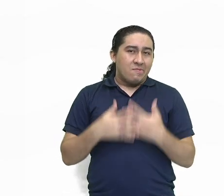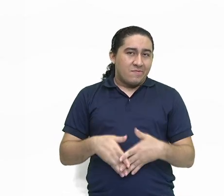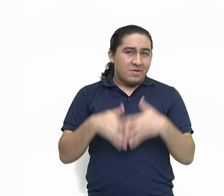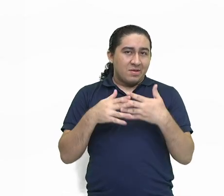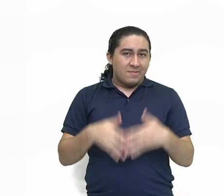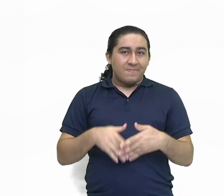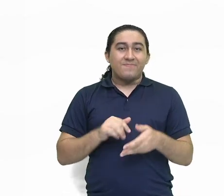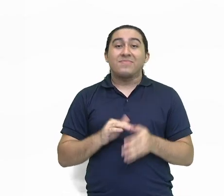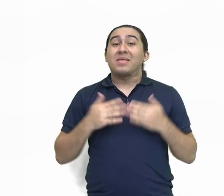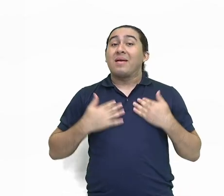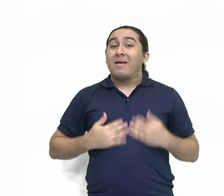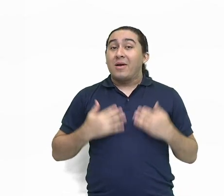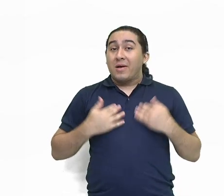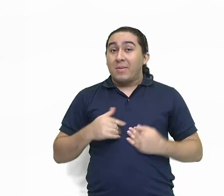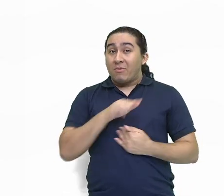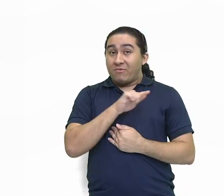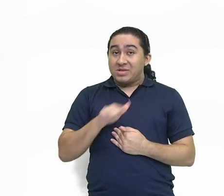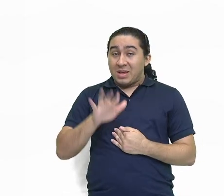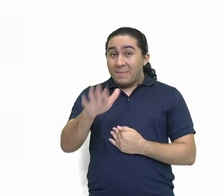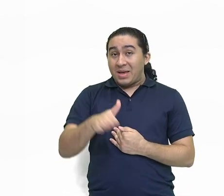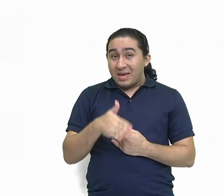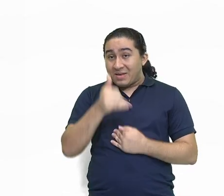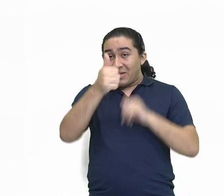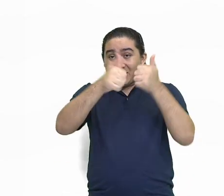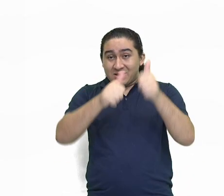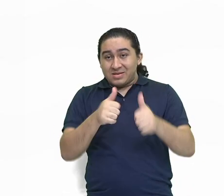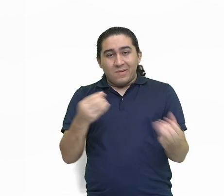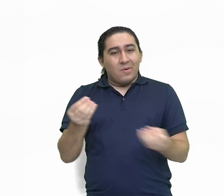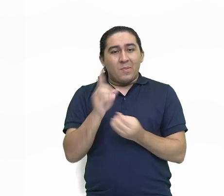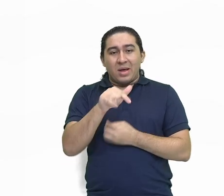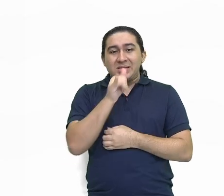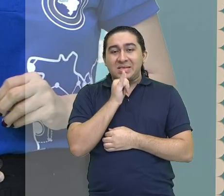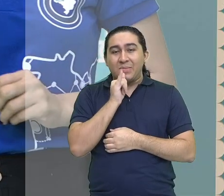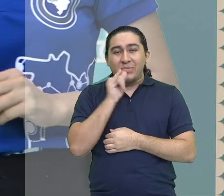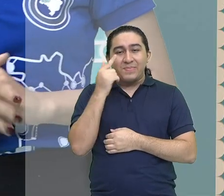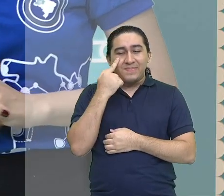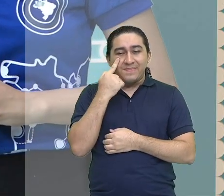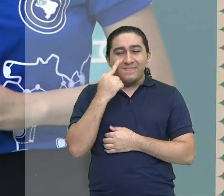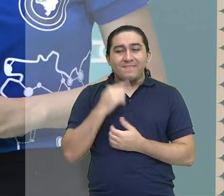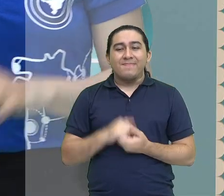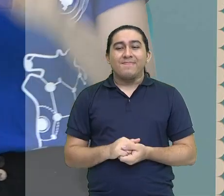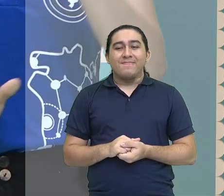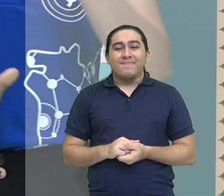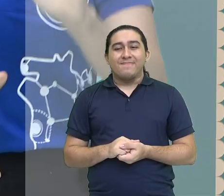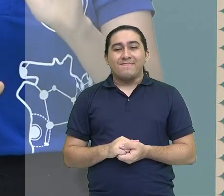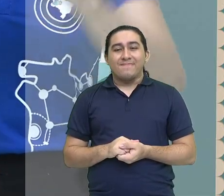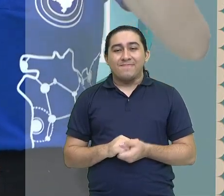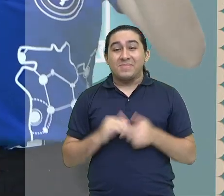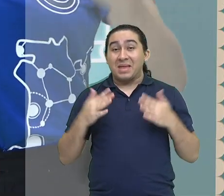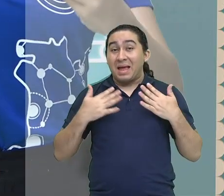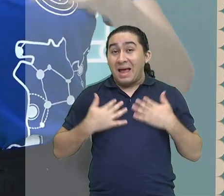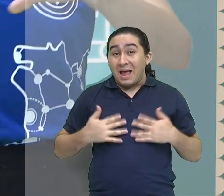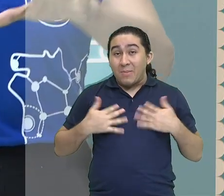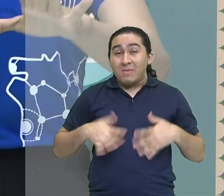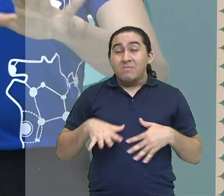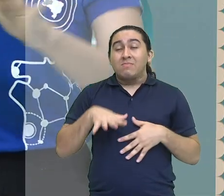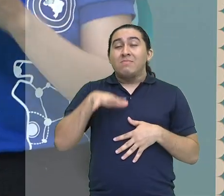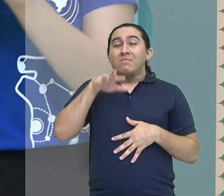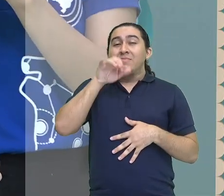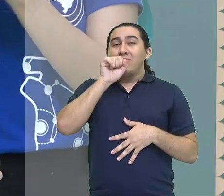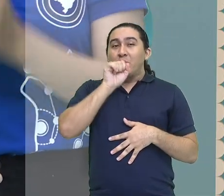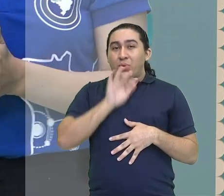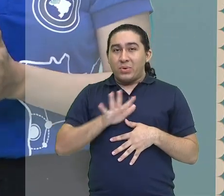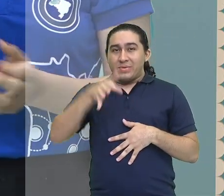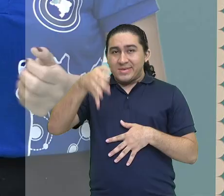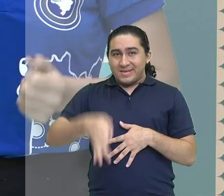tudo. Calma, vocês vão ver melhor com os seguintes exemplos. Acompanhem aqui comigo. Calma, respira fundo que vai dar certo.